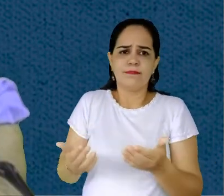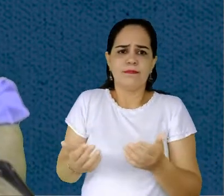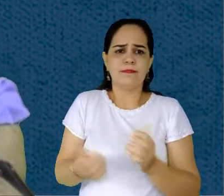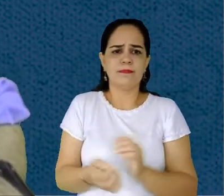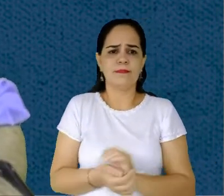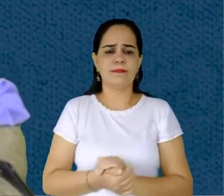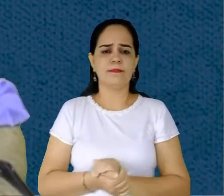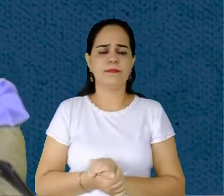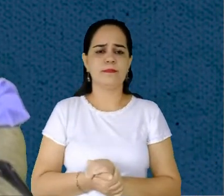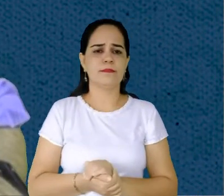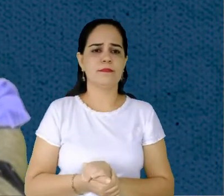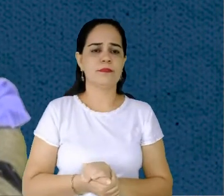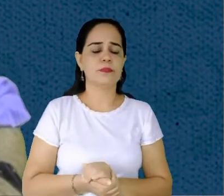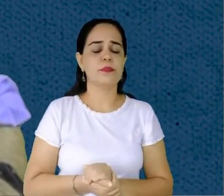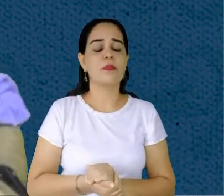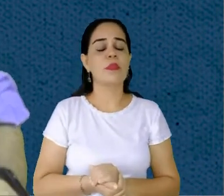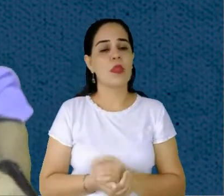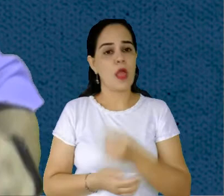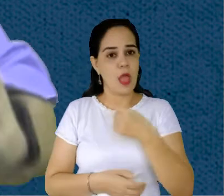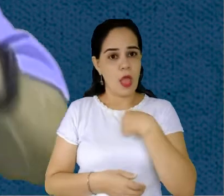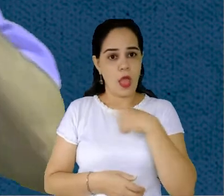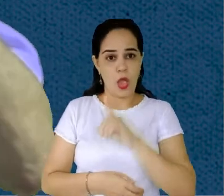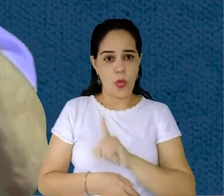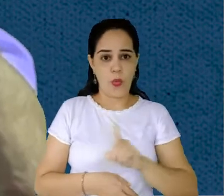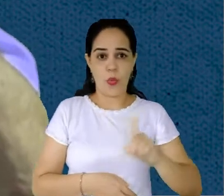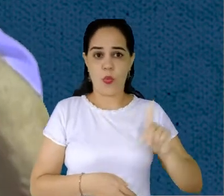vosso coração.